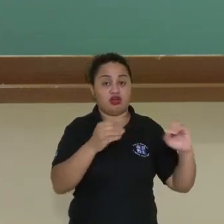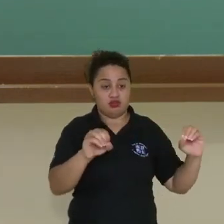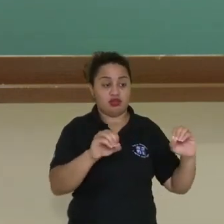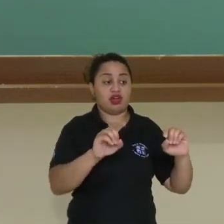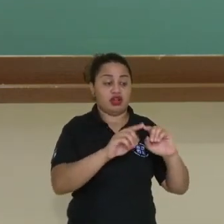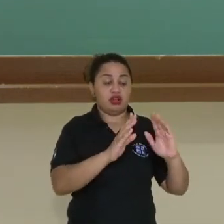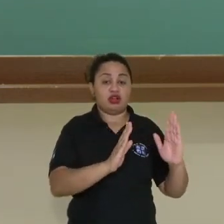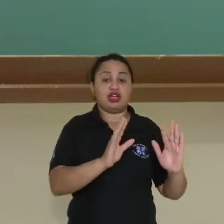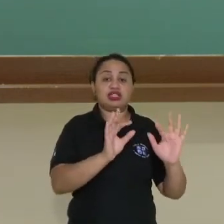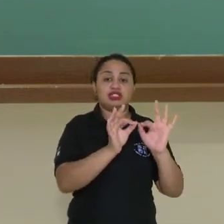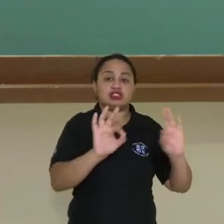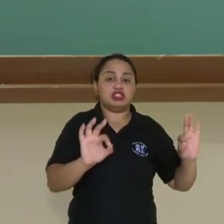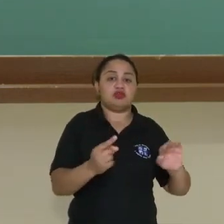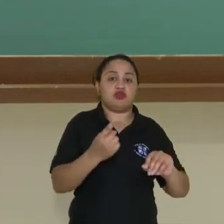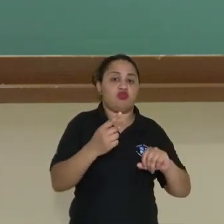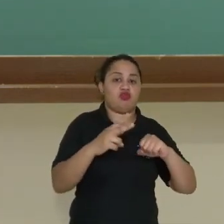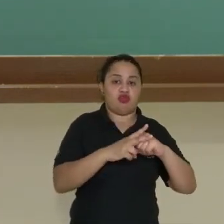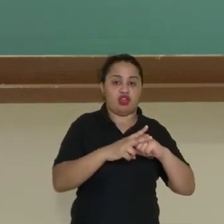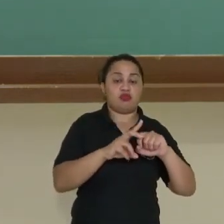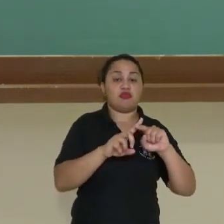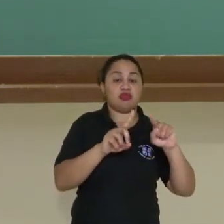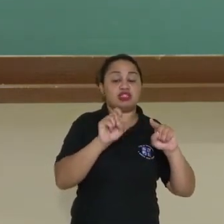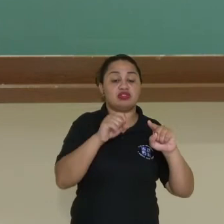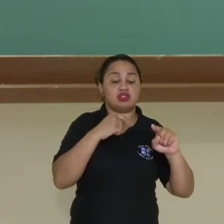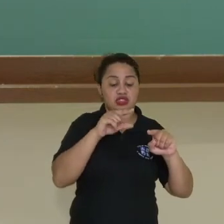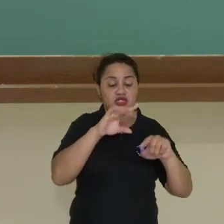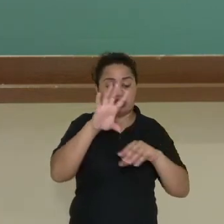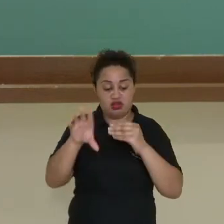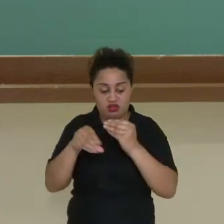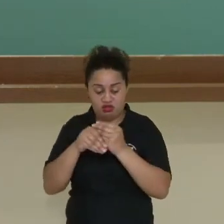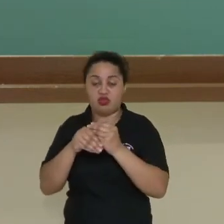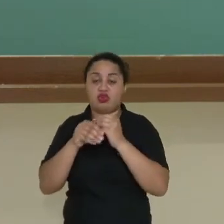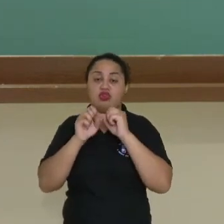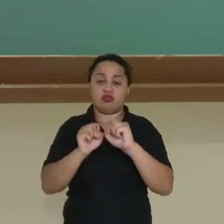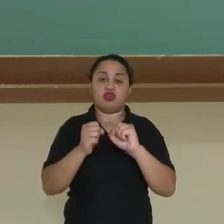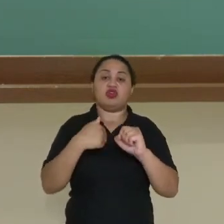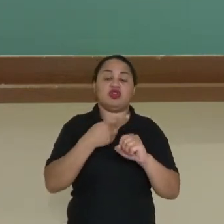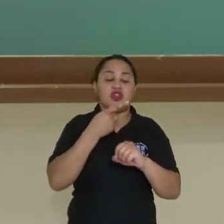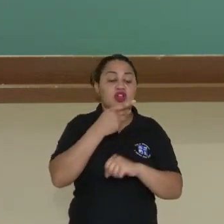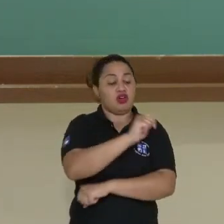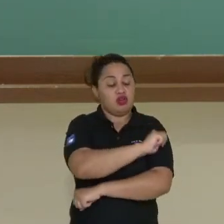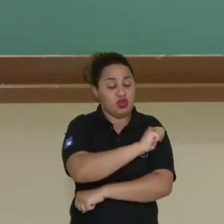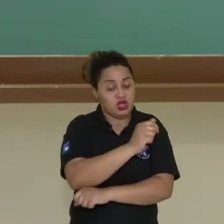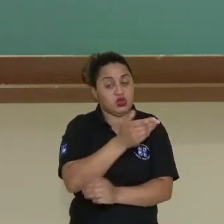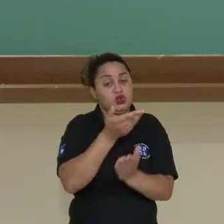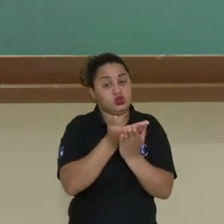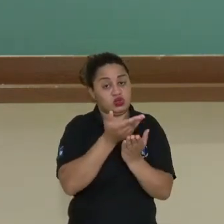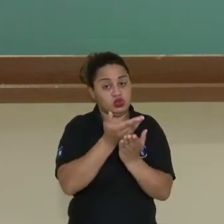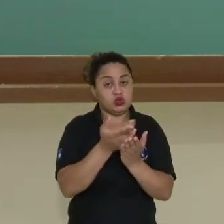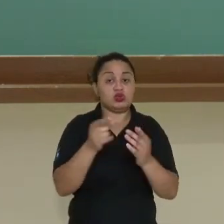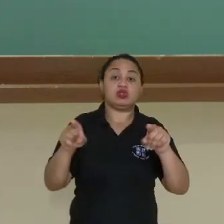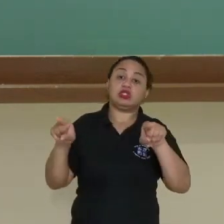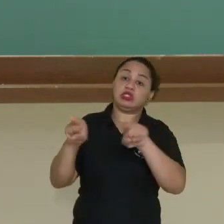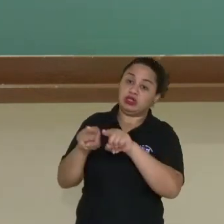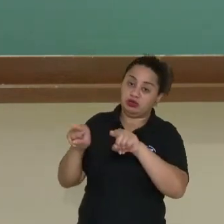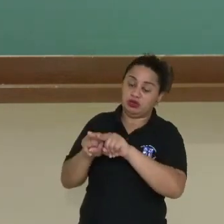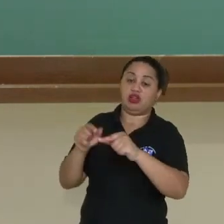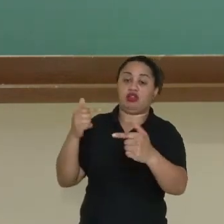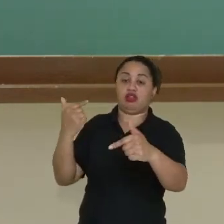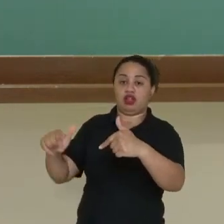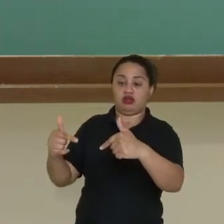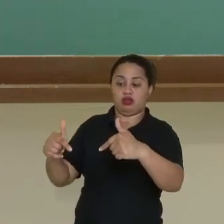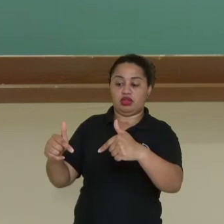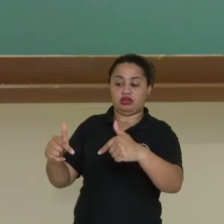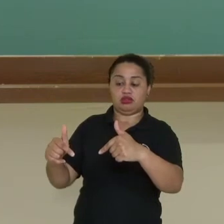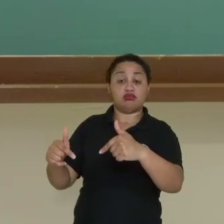período simples. Agora, se eu quiser ter um período composto, eu posso dizer que o aluno estuda e trabalha.